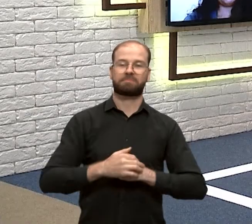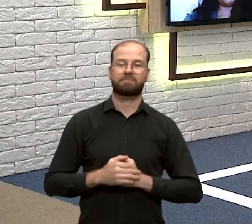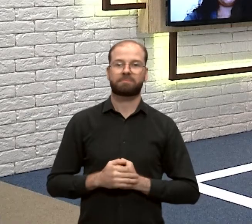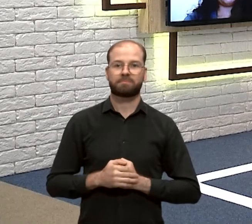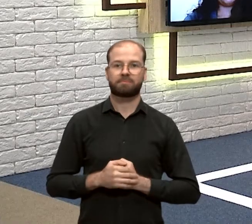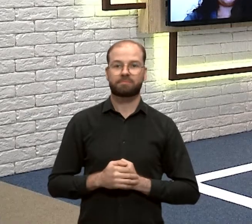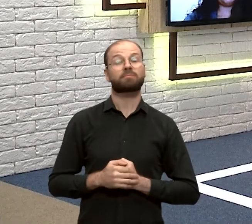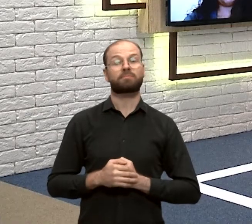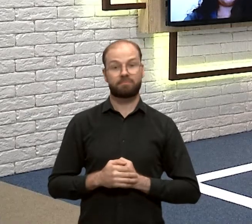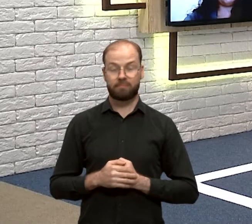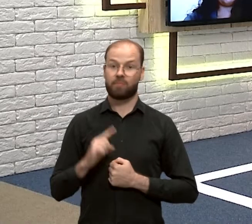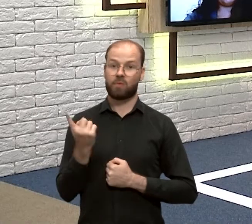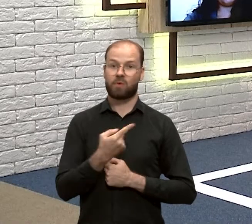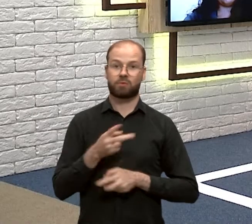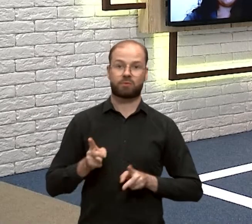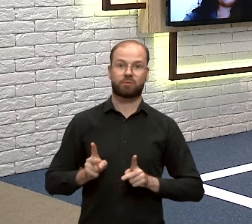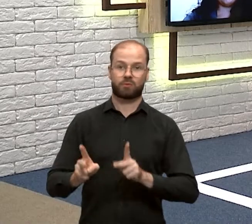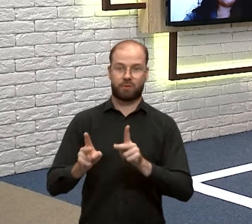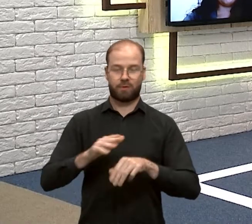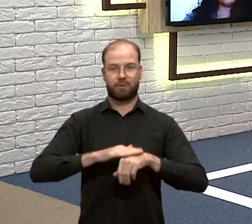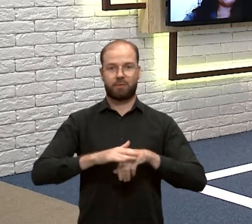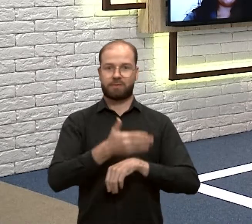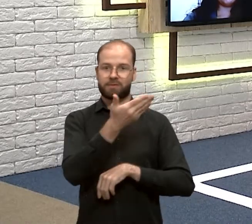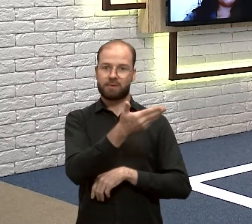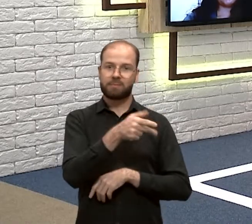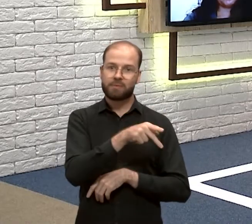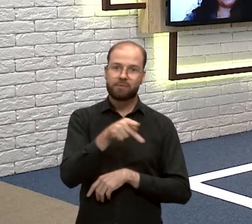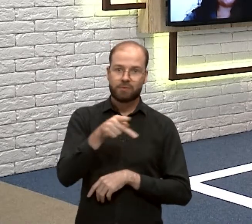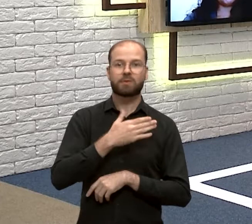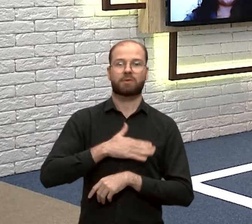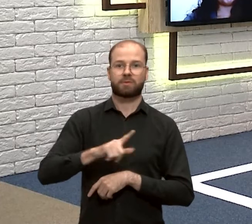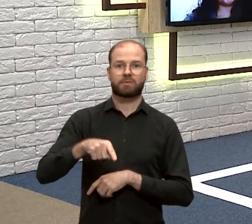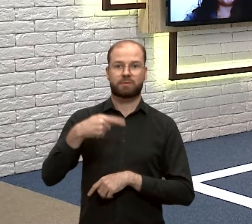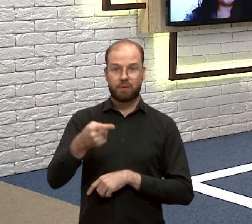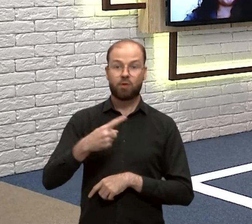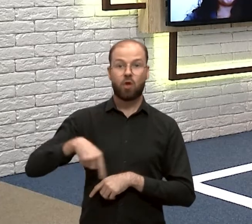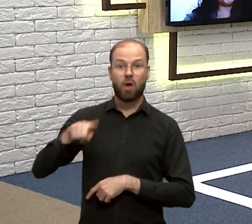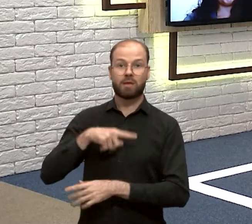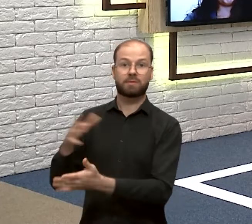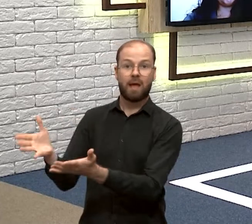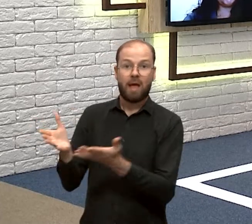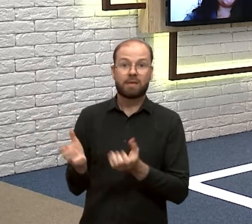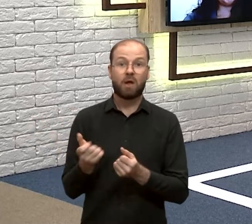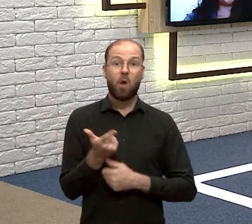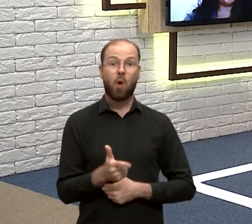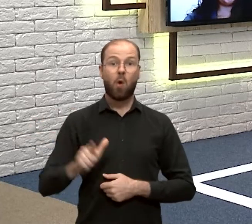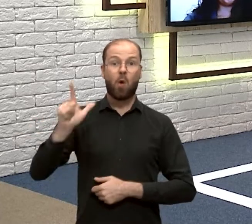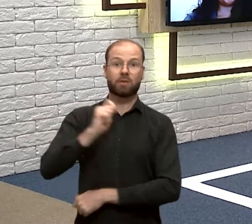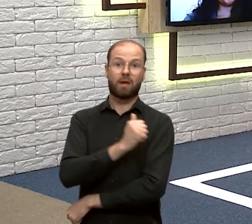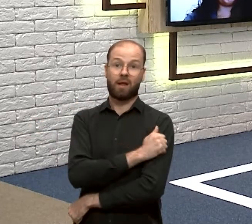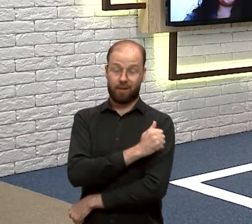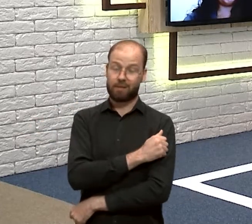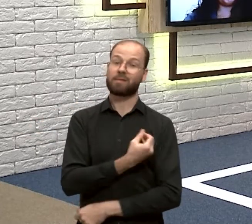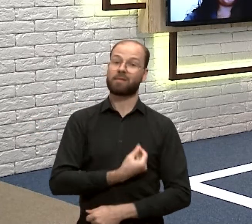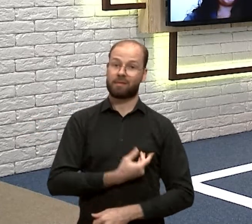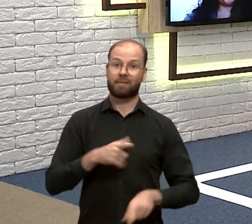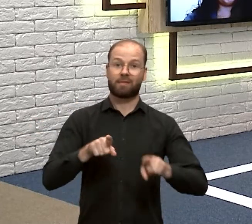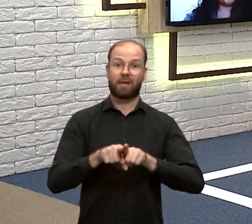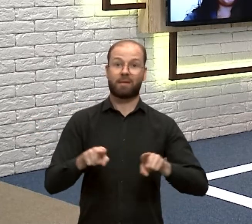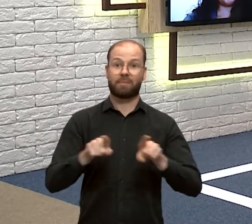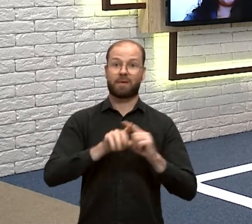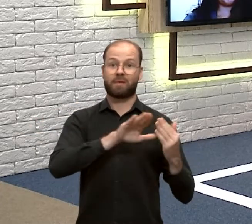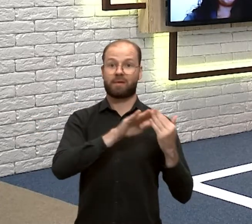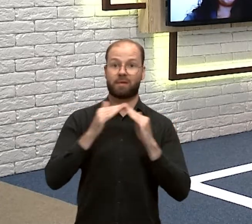gente vai continuar conversando com o professor daqui a pouquinho e recebe outro estudante que também está fazendo intercâmbio. Mas antes queria